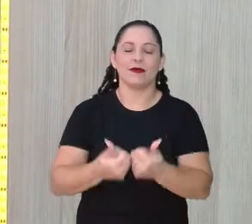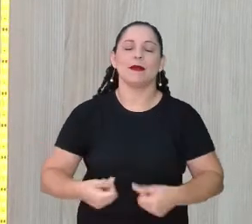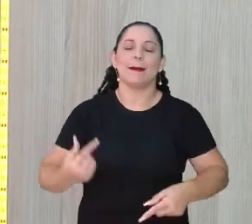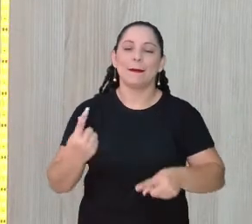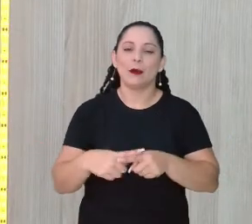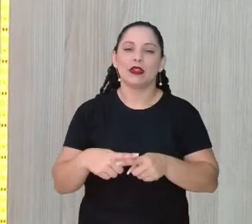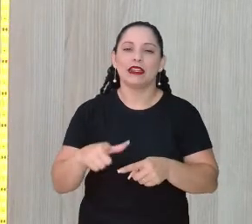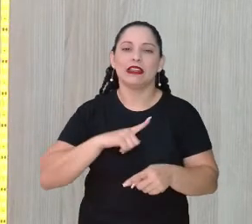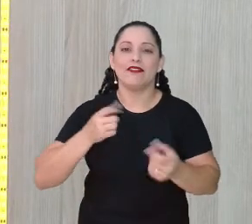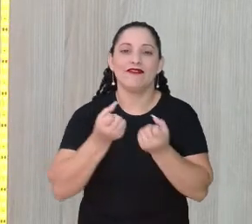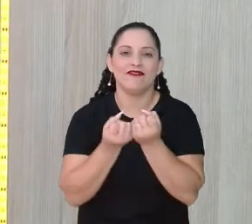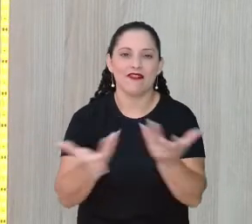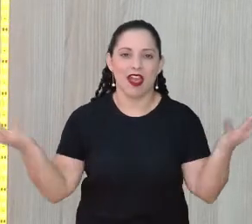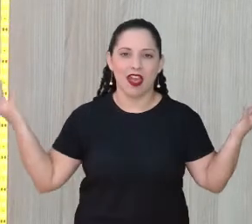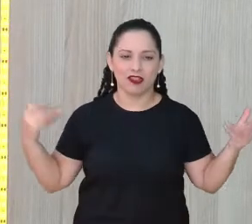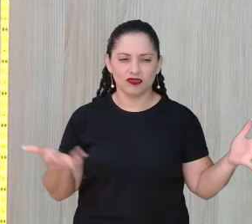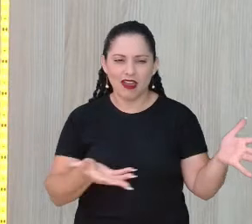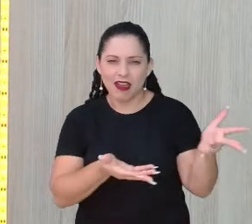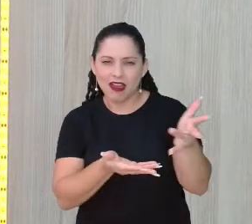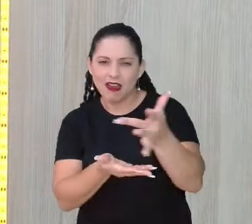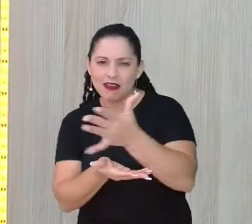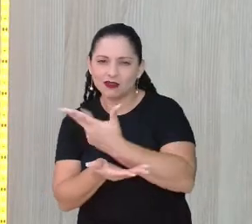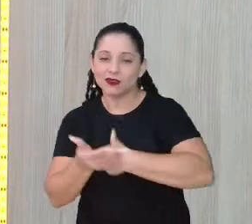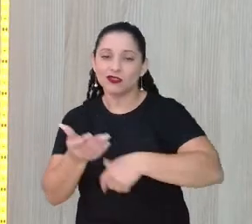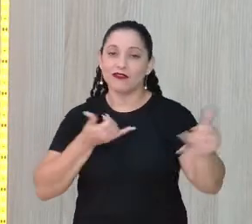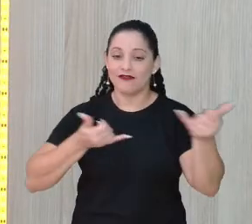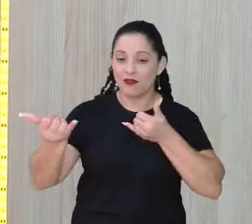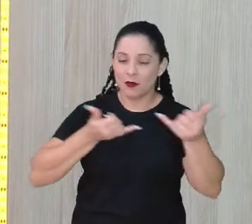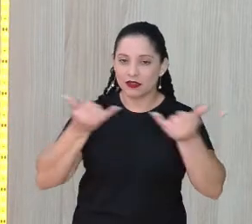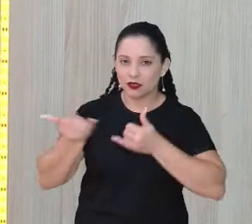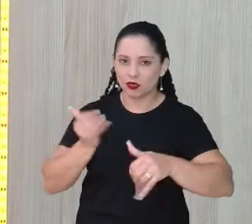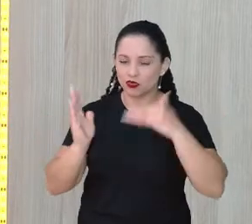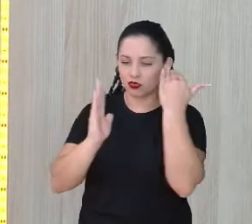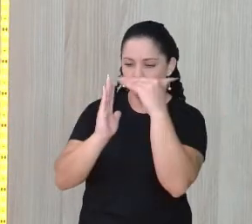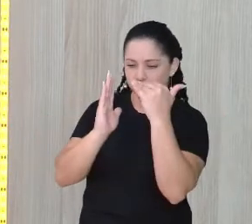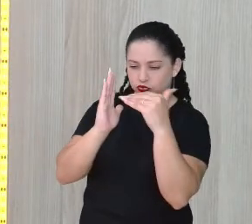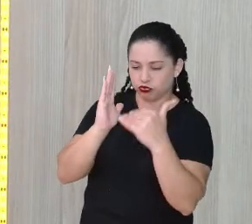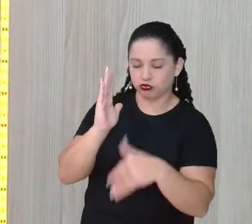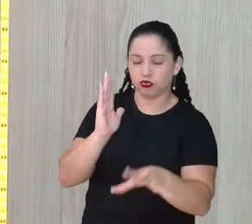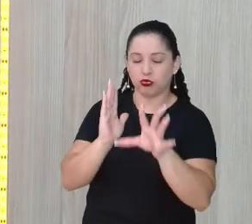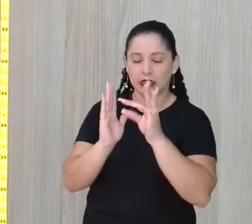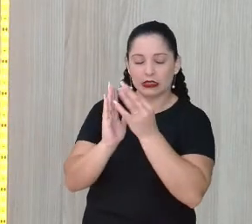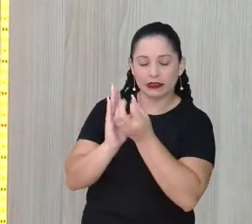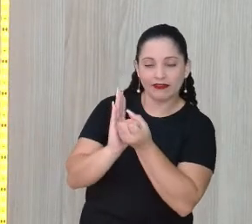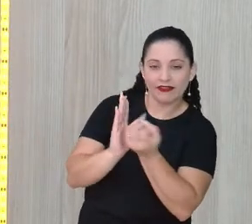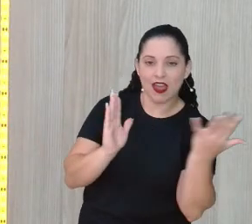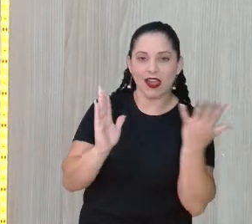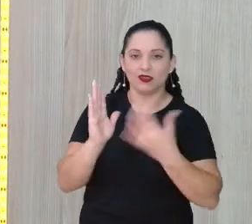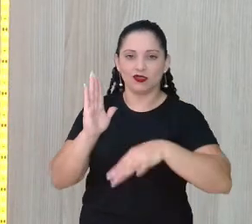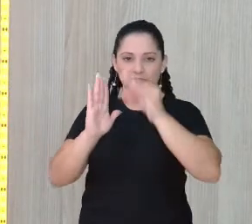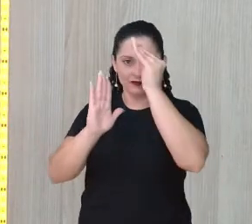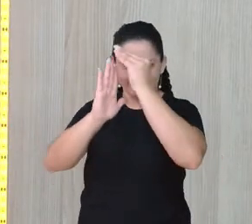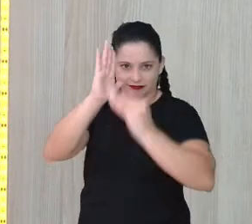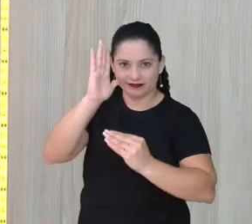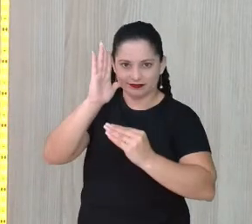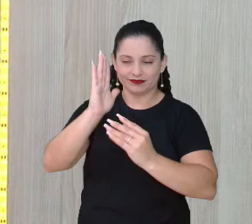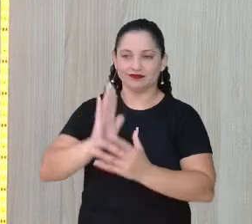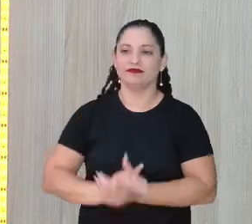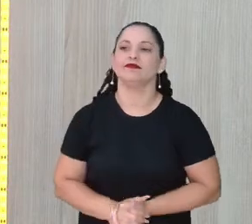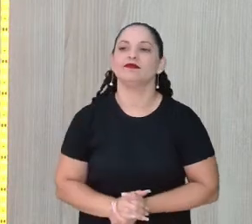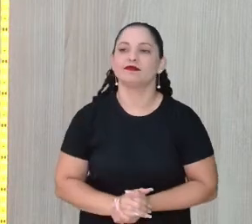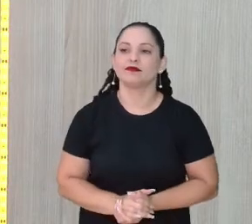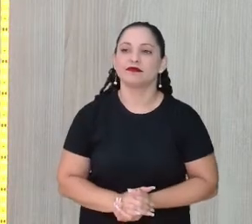várias informações. Não só o infográfico, nós temos vários textos que se tornam hipertextos.